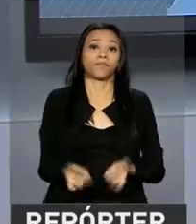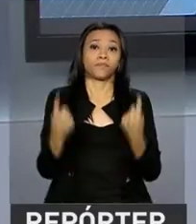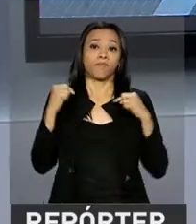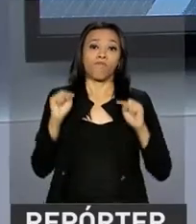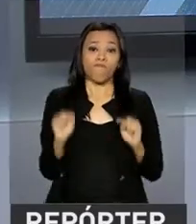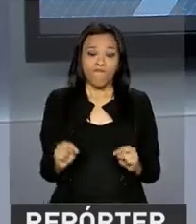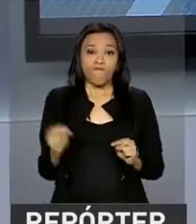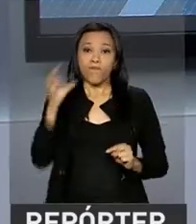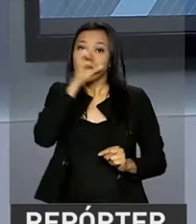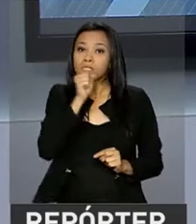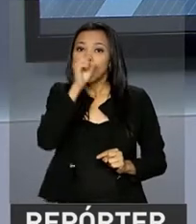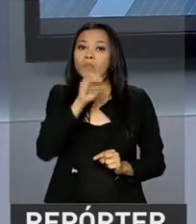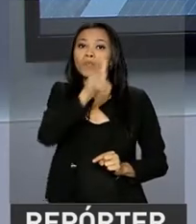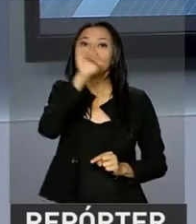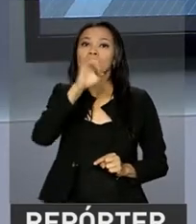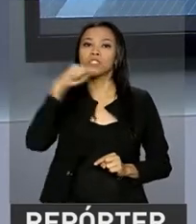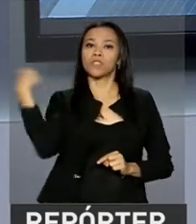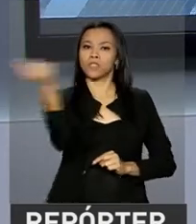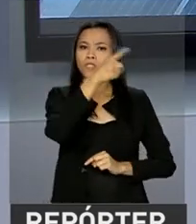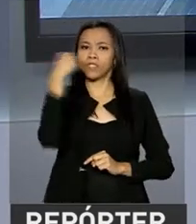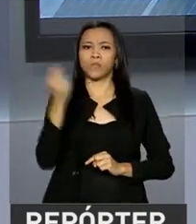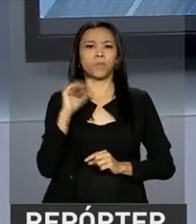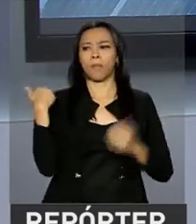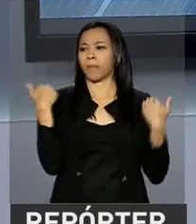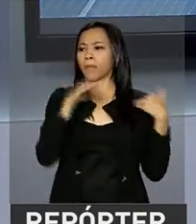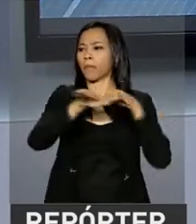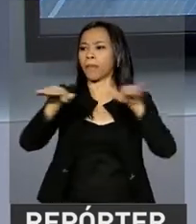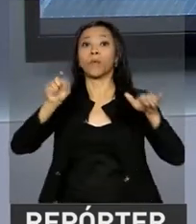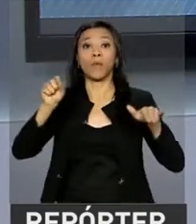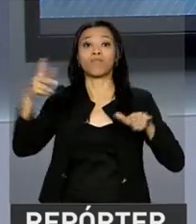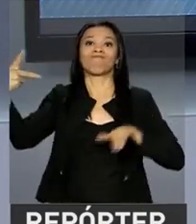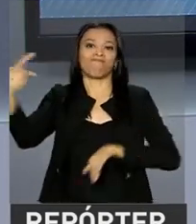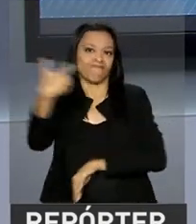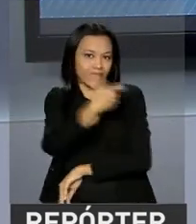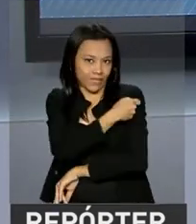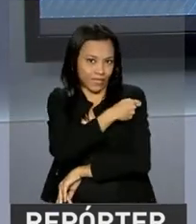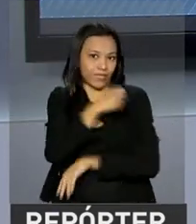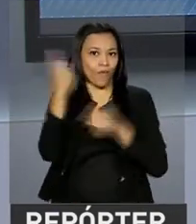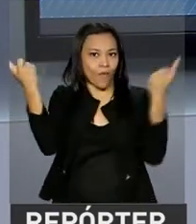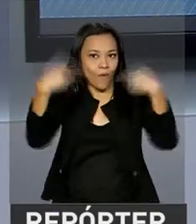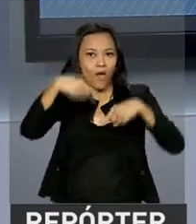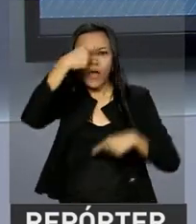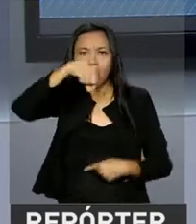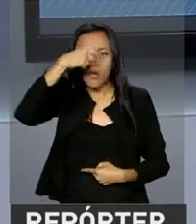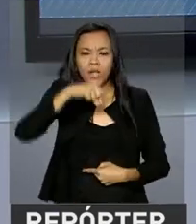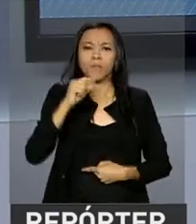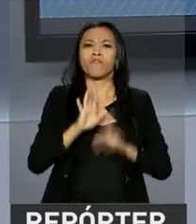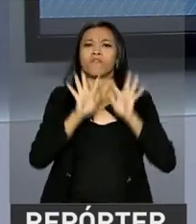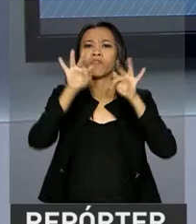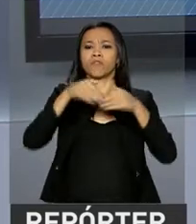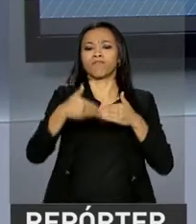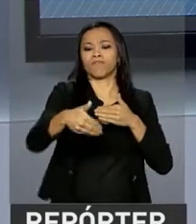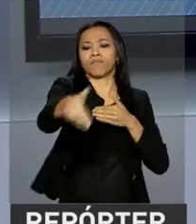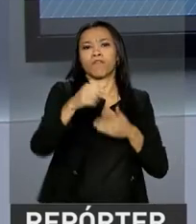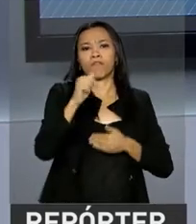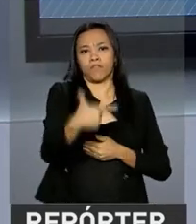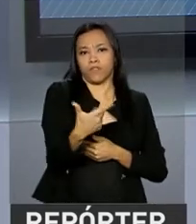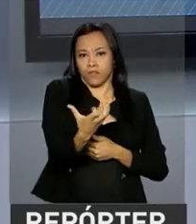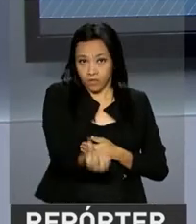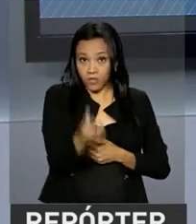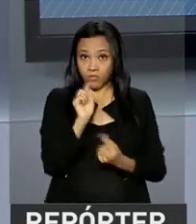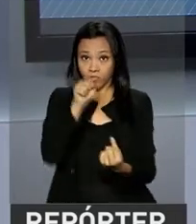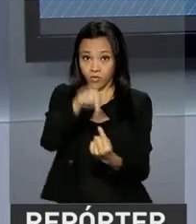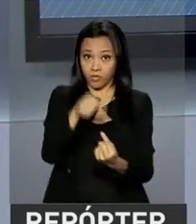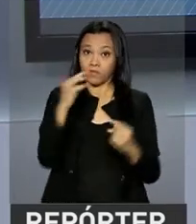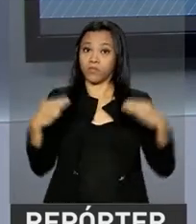sábado foi o dia d de mobilização nacional para vacinação contra a gripe a campanha termina no próximo dia 26 ea meta do ministério da